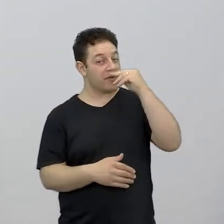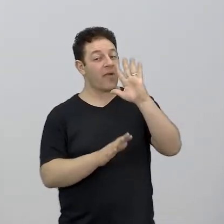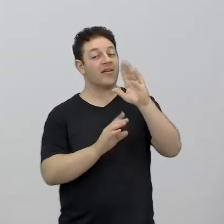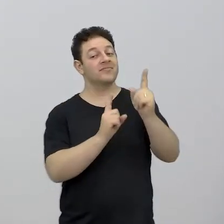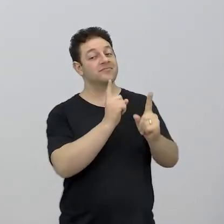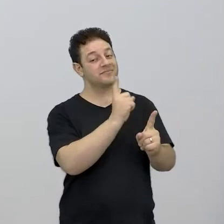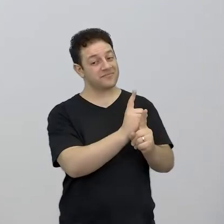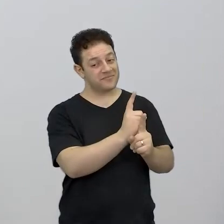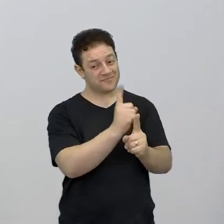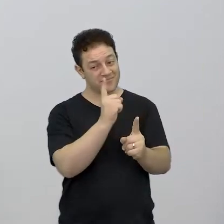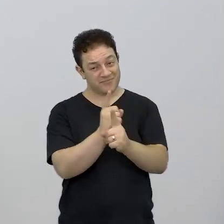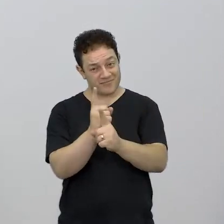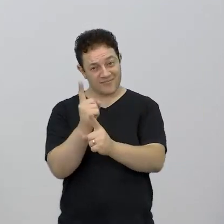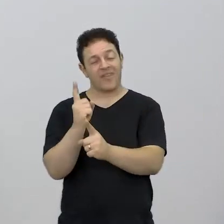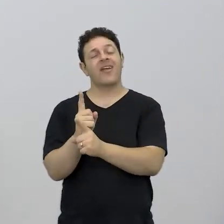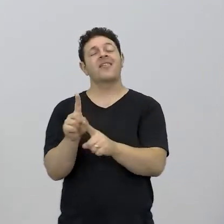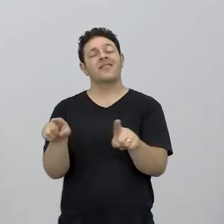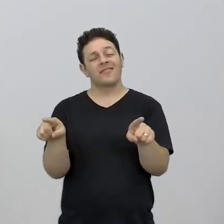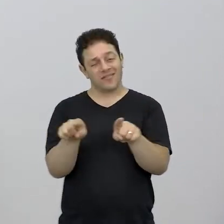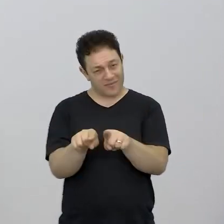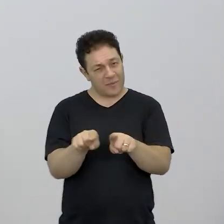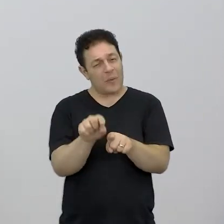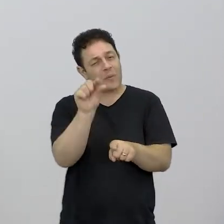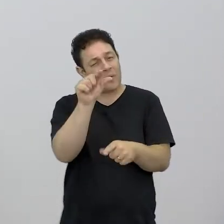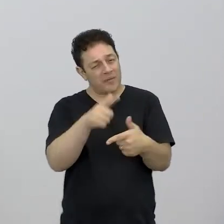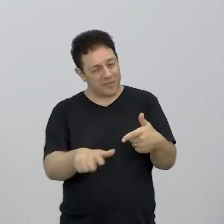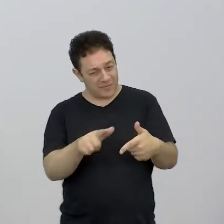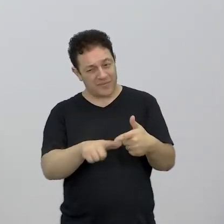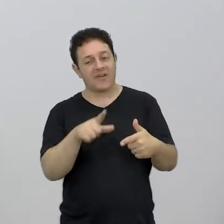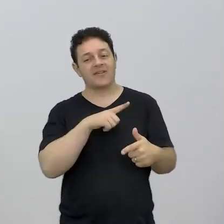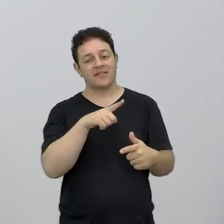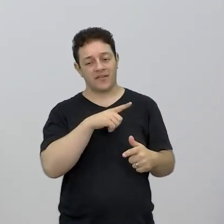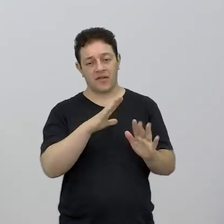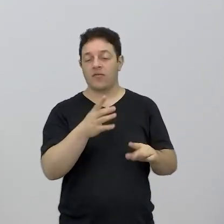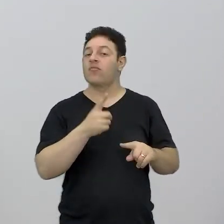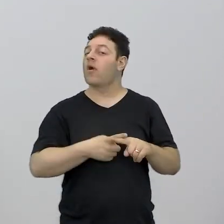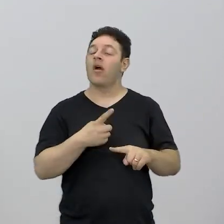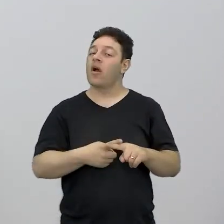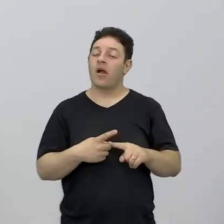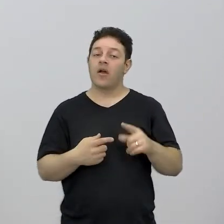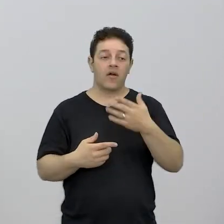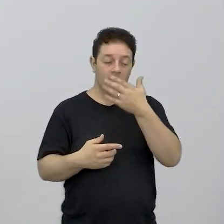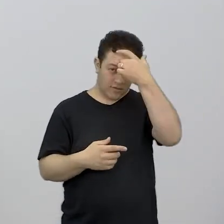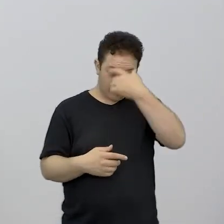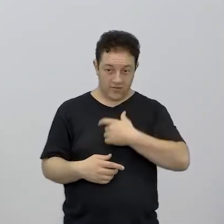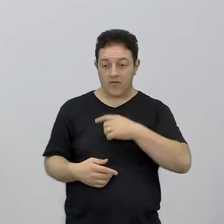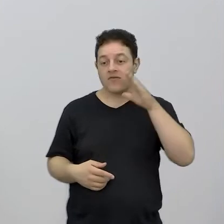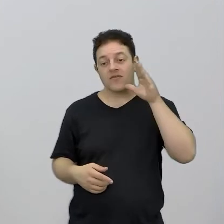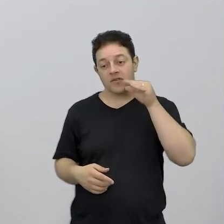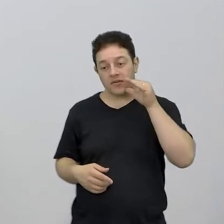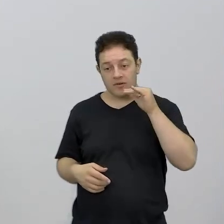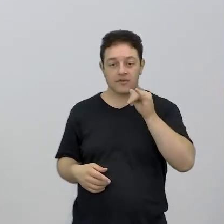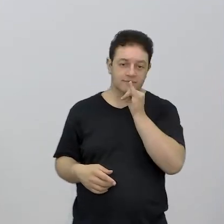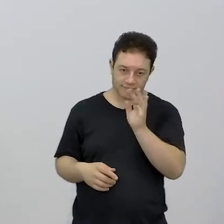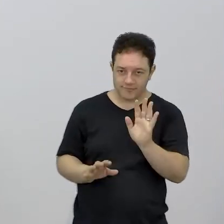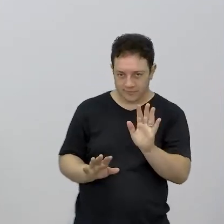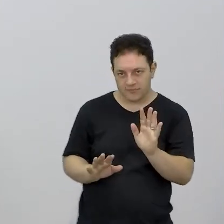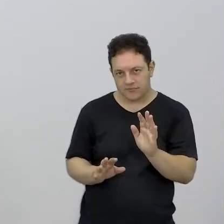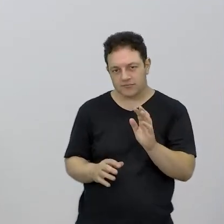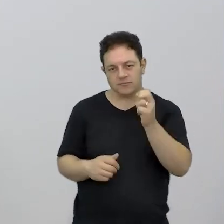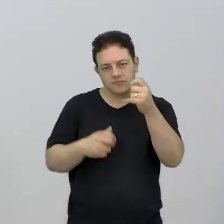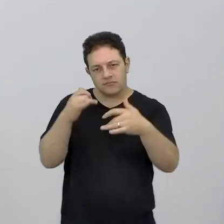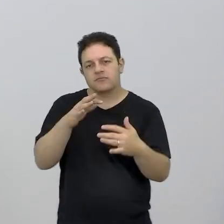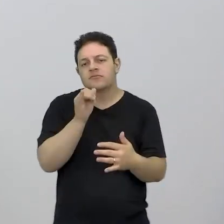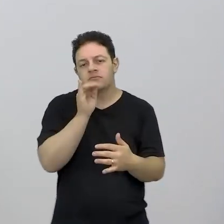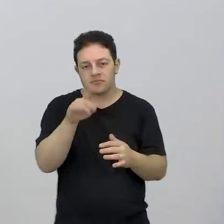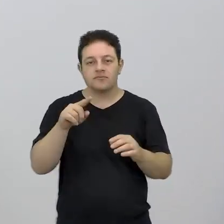seus problemas aí, tudo isso que eu estou falando, porque de qualquer modo esse trabalhador, isso eu estou tomando como